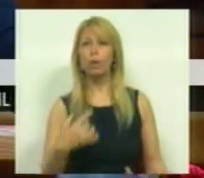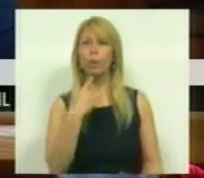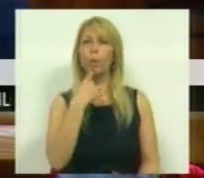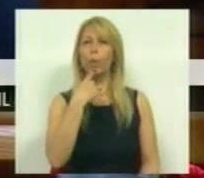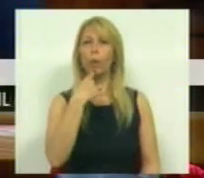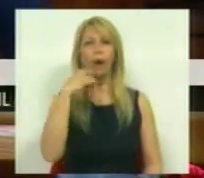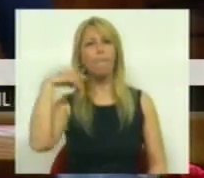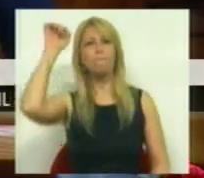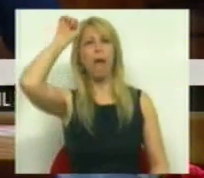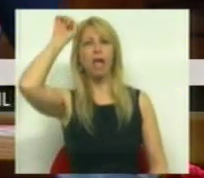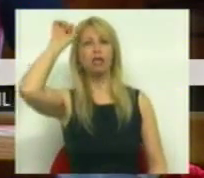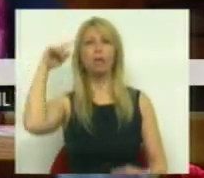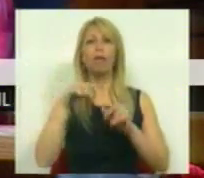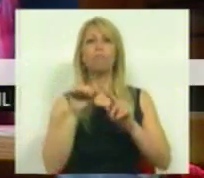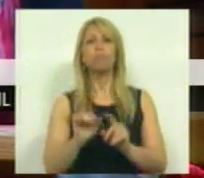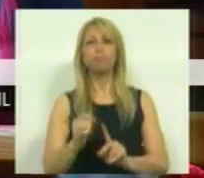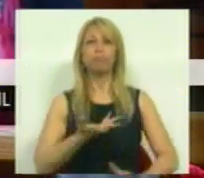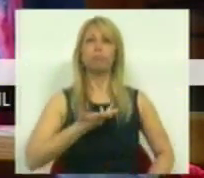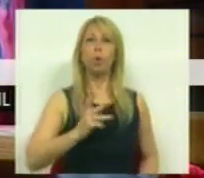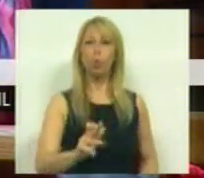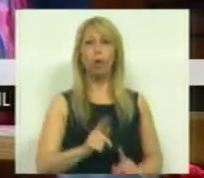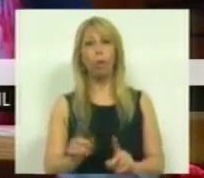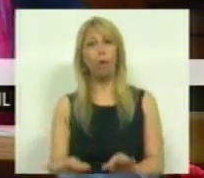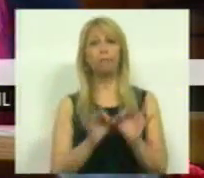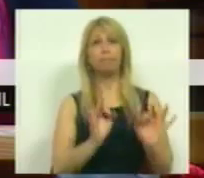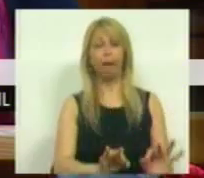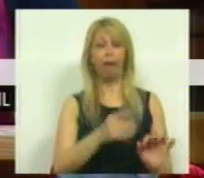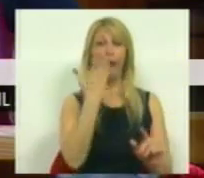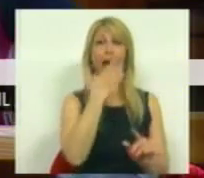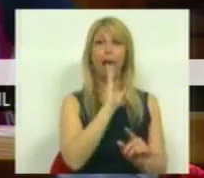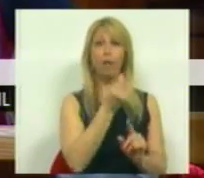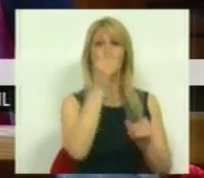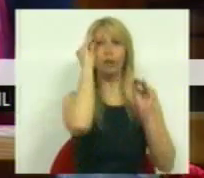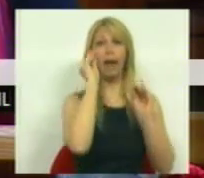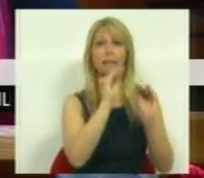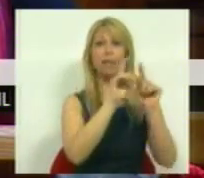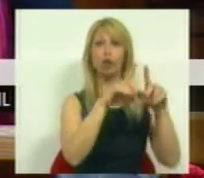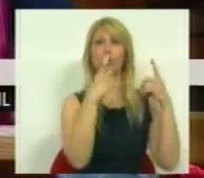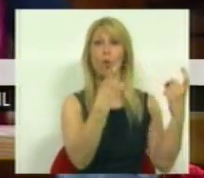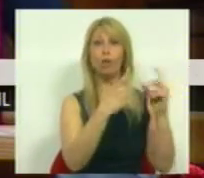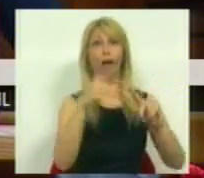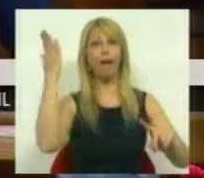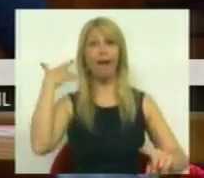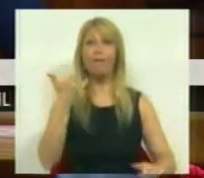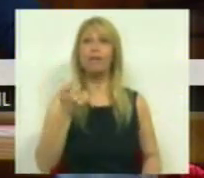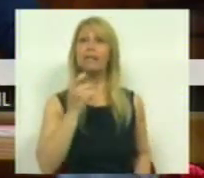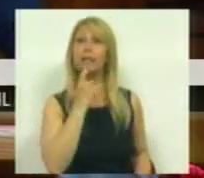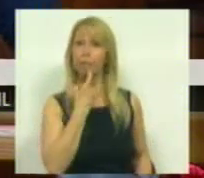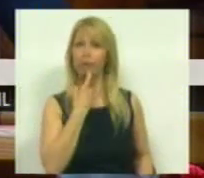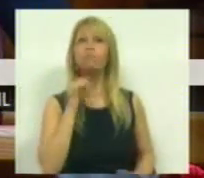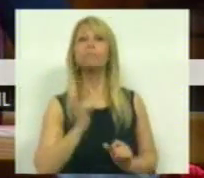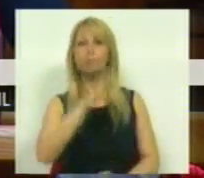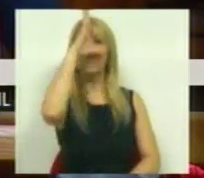mestres e doutorados quantos os alunos que andavam no ensino secundário quando chegou Abril. Foi o Estado